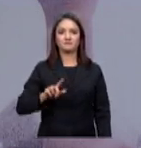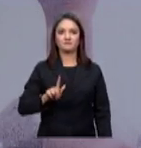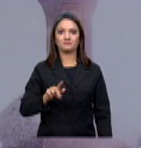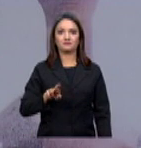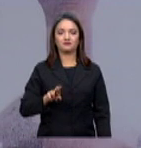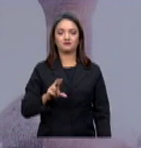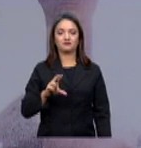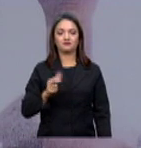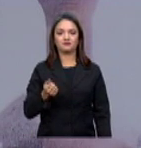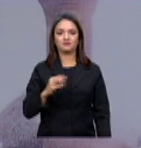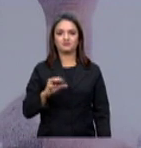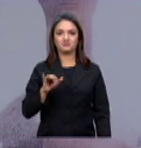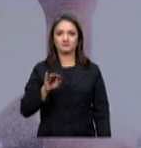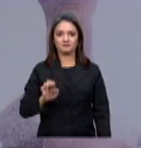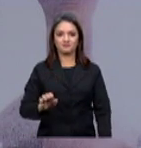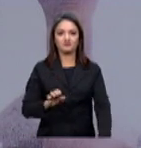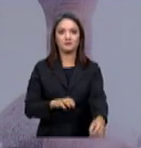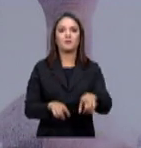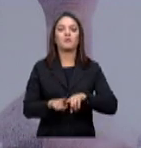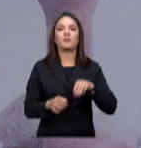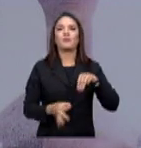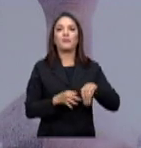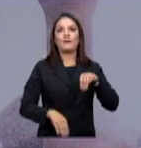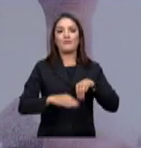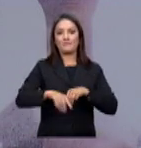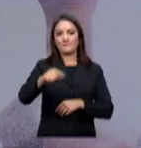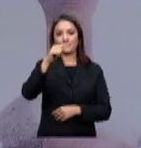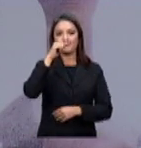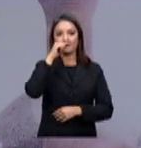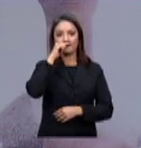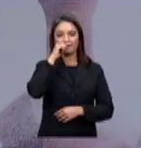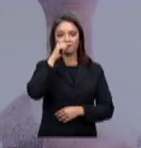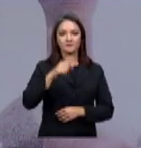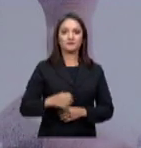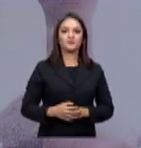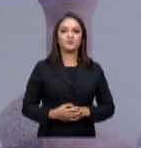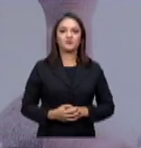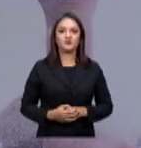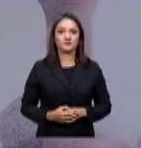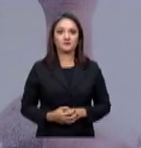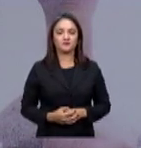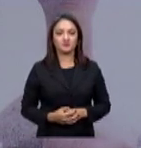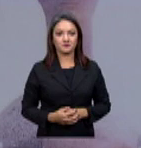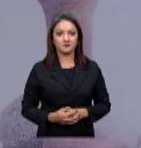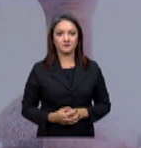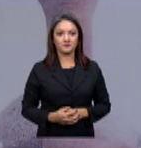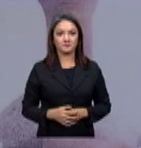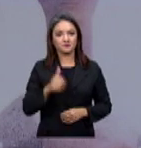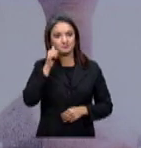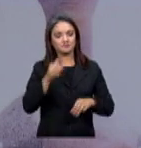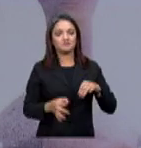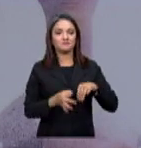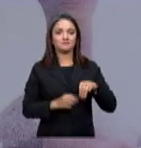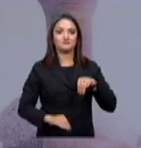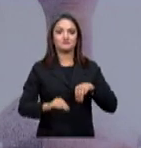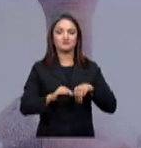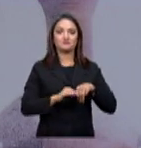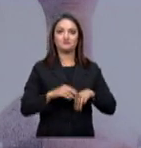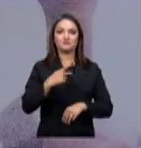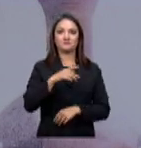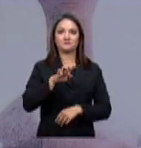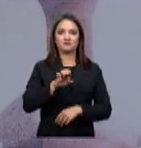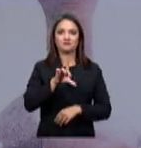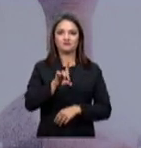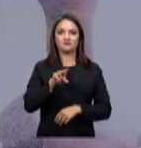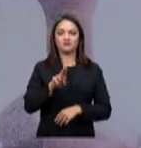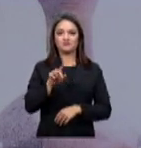Federal sua excelência o senhor Ministro Edson fachin do Supremo Tribunal Federal sua excelência a senhora Ministra Maria Cristina peduzzi